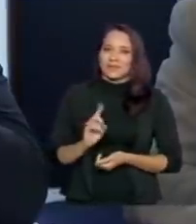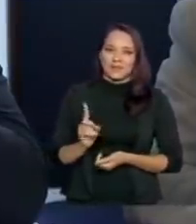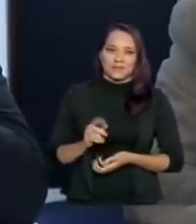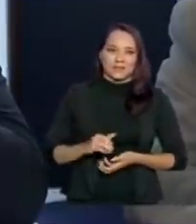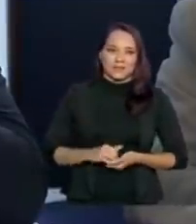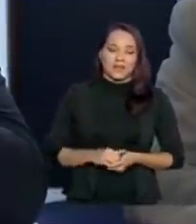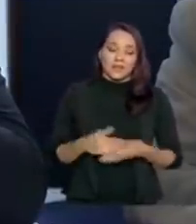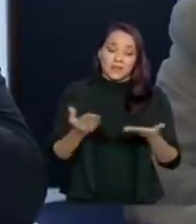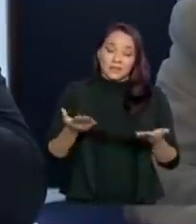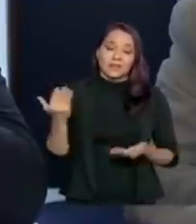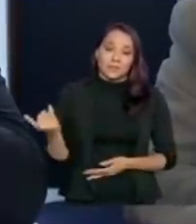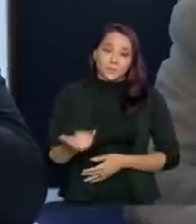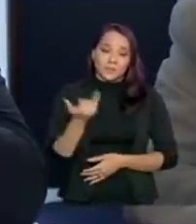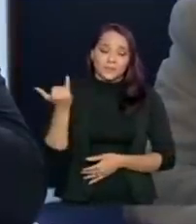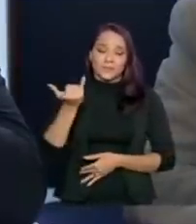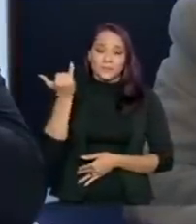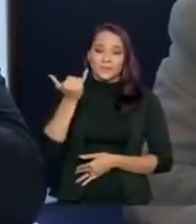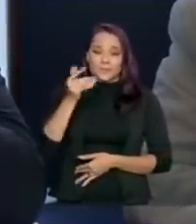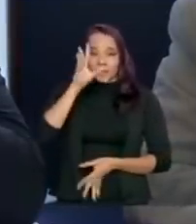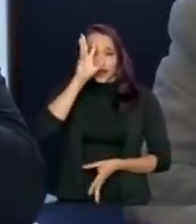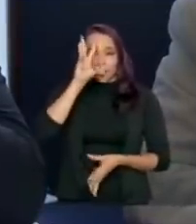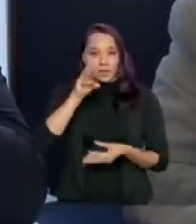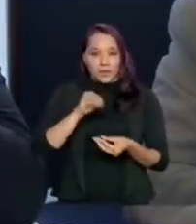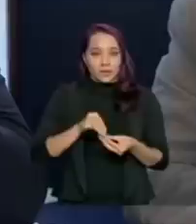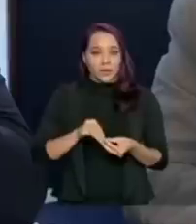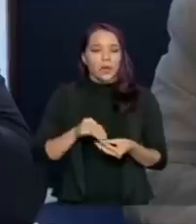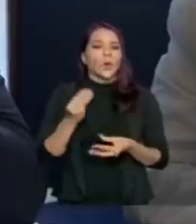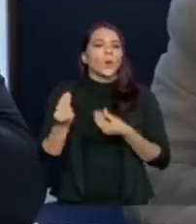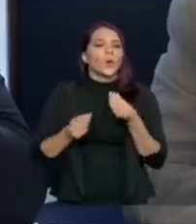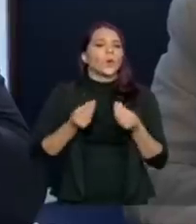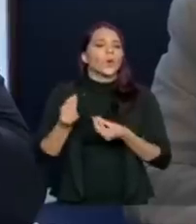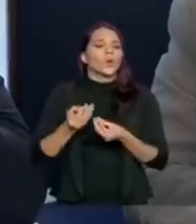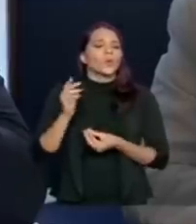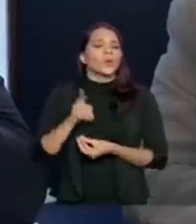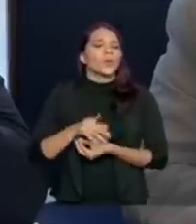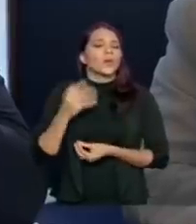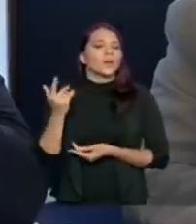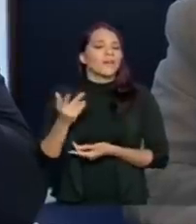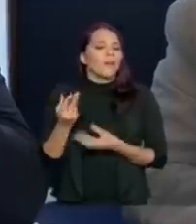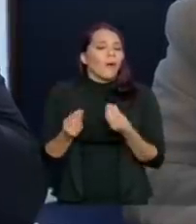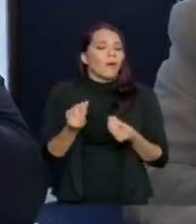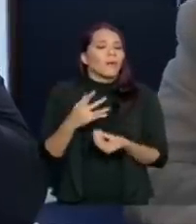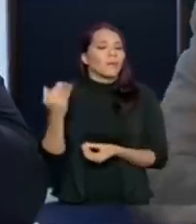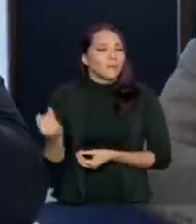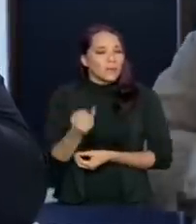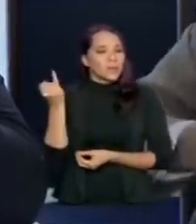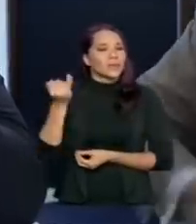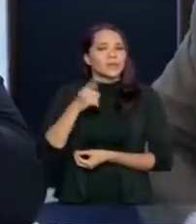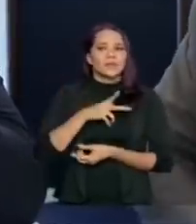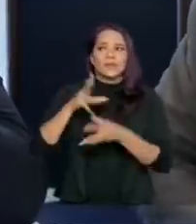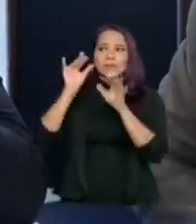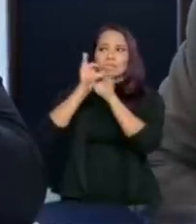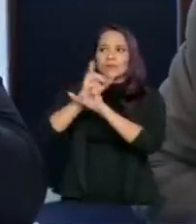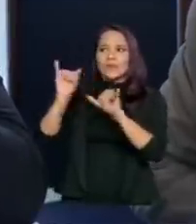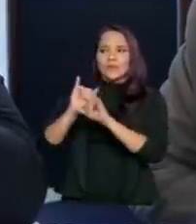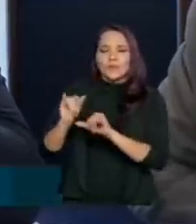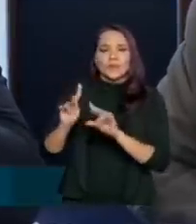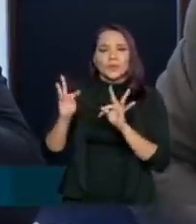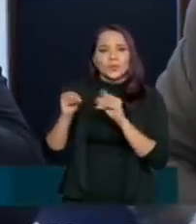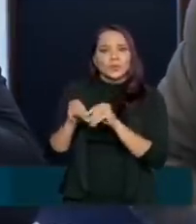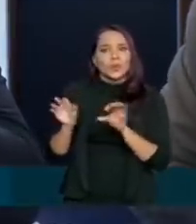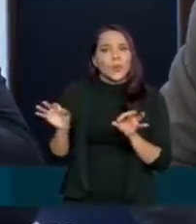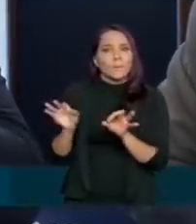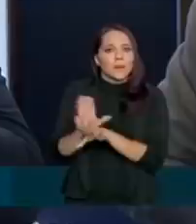Então, é muito importante compreender como é importante nós termos os dados completos. É